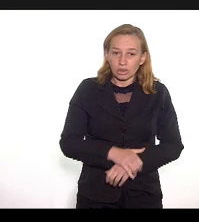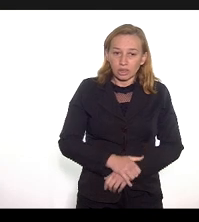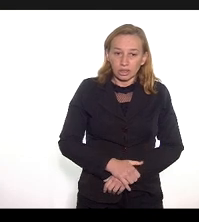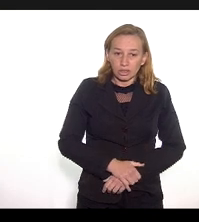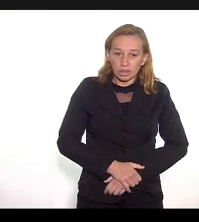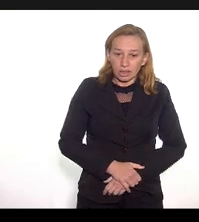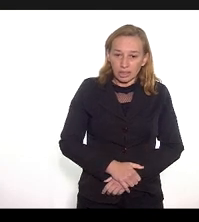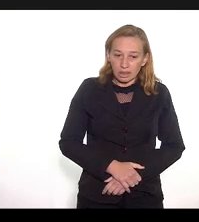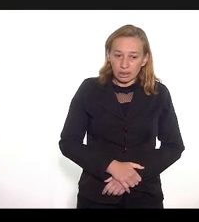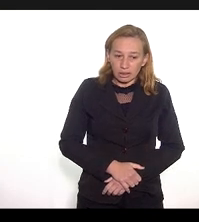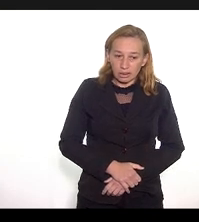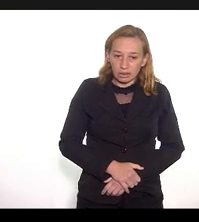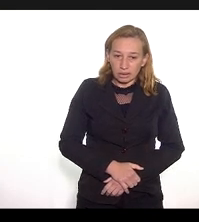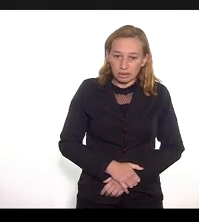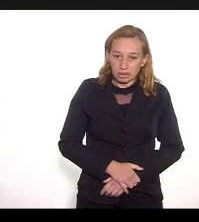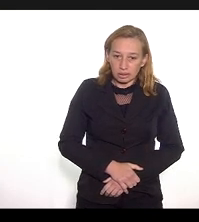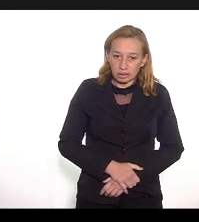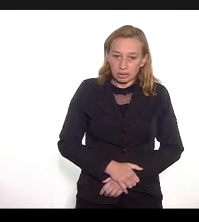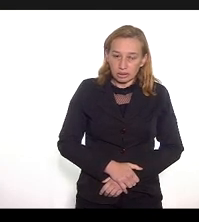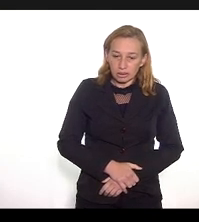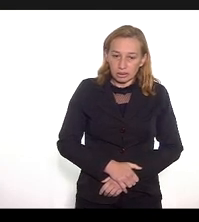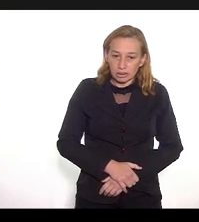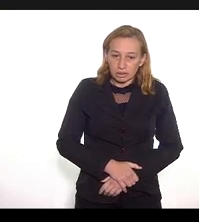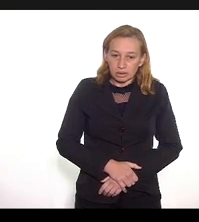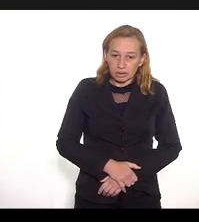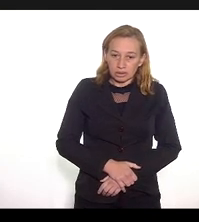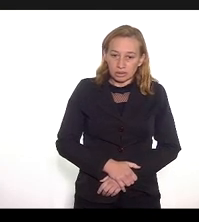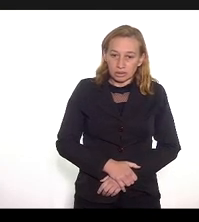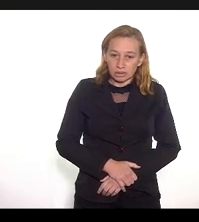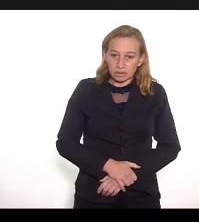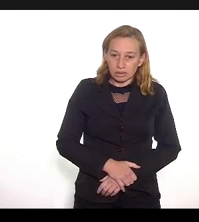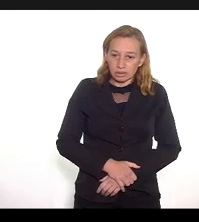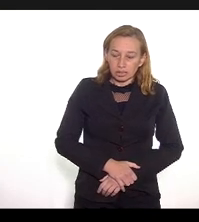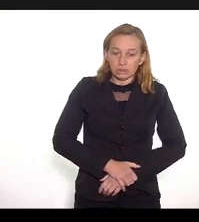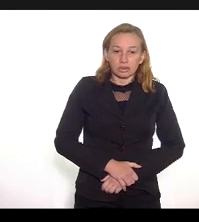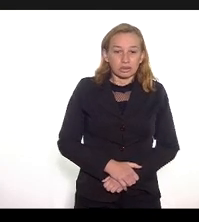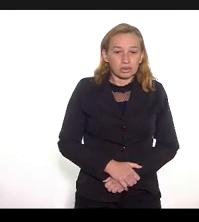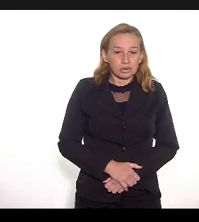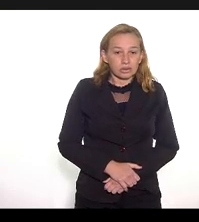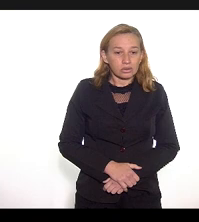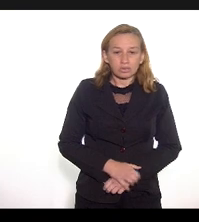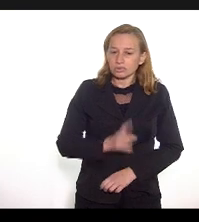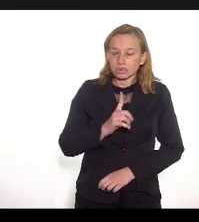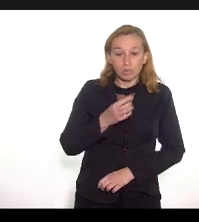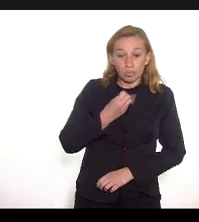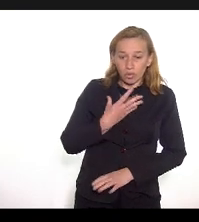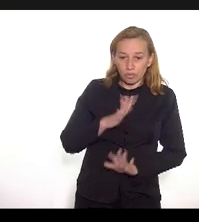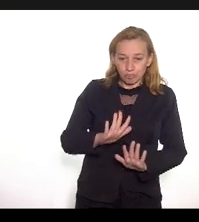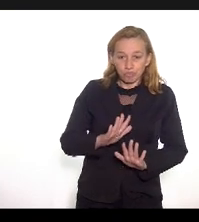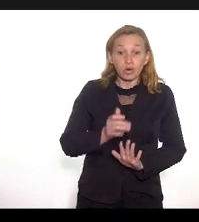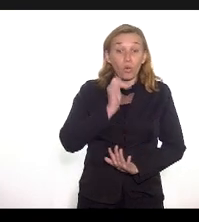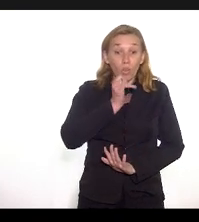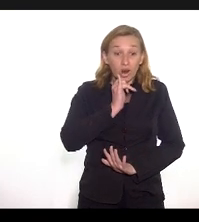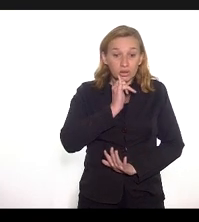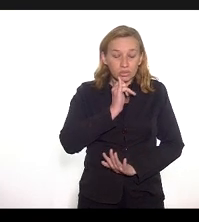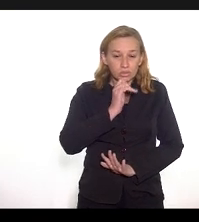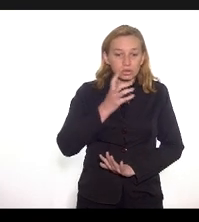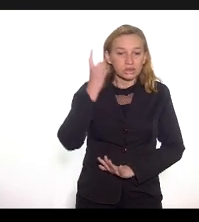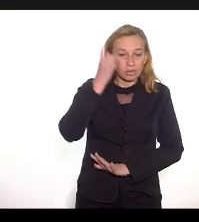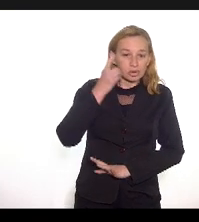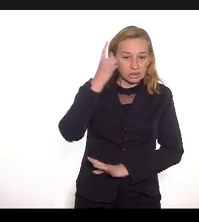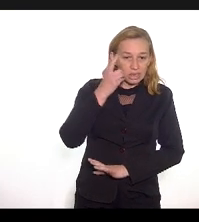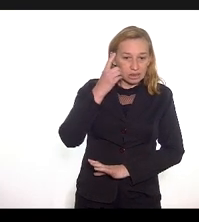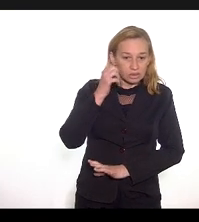agora. Acrescentar... Não, a gente faz em plenário. A emenda não é bom, porque o relator é o deputado Rosenberg